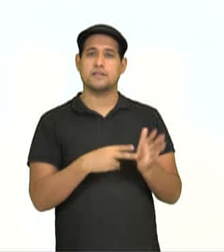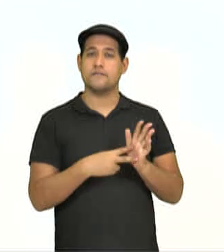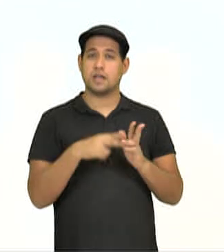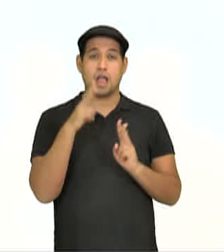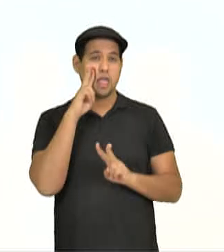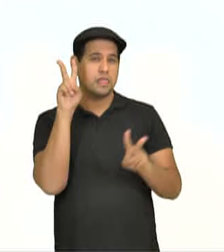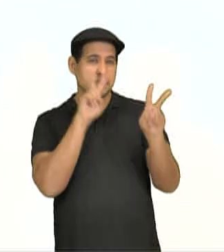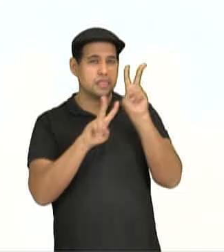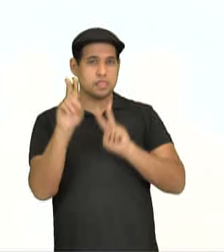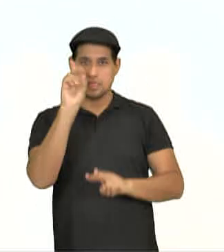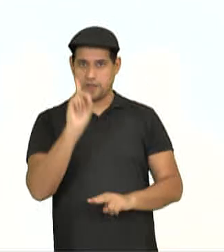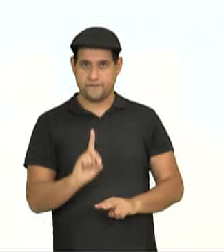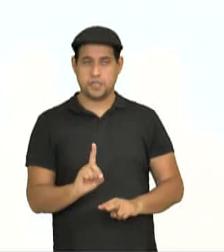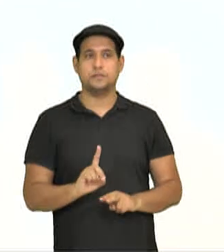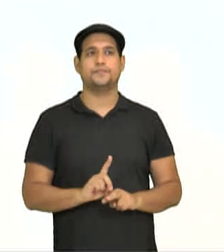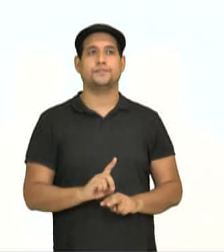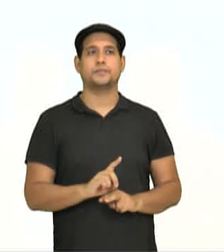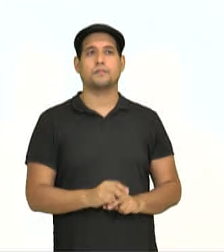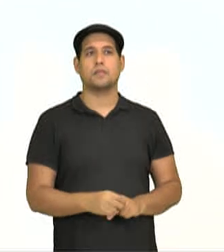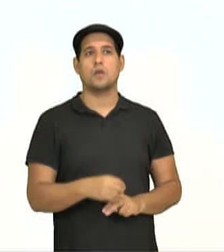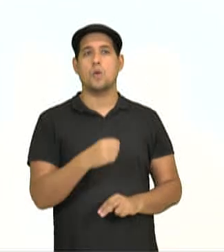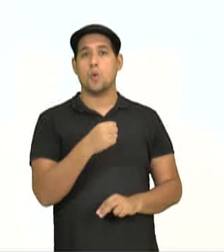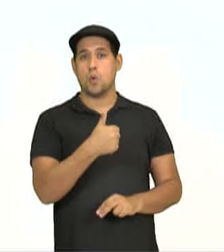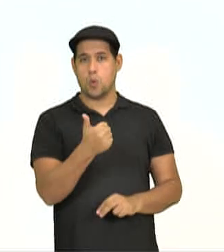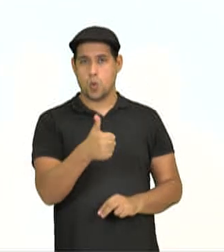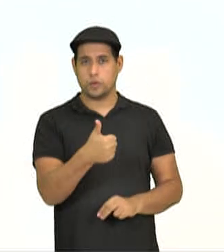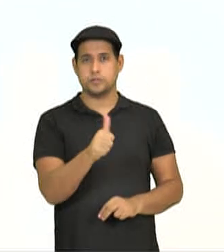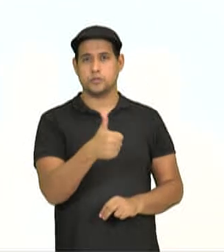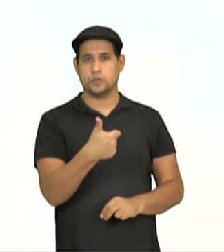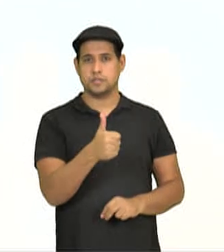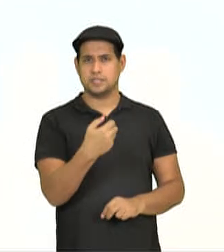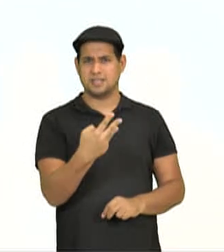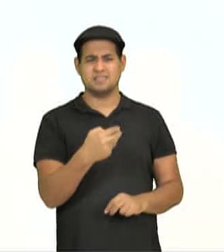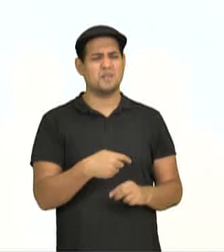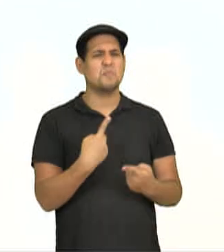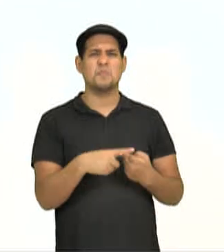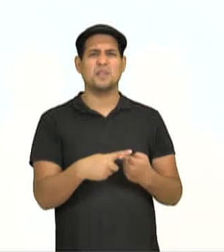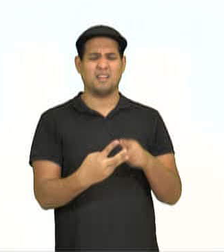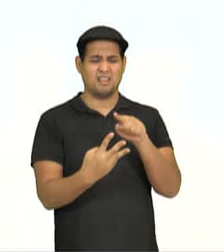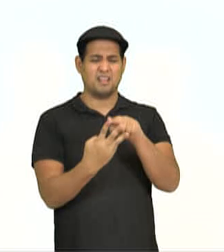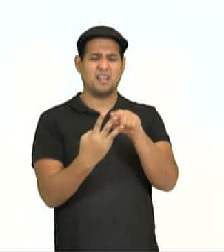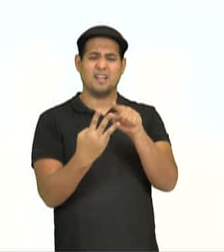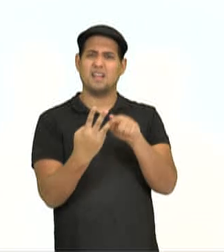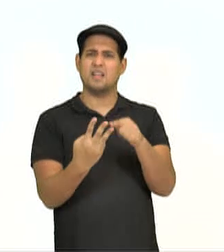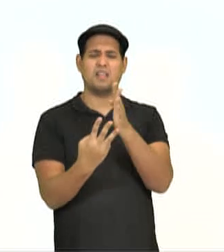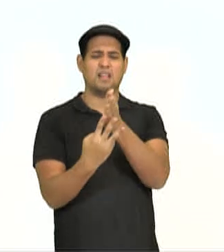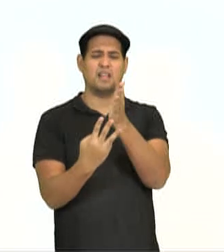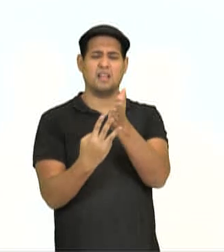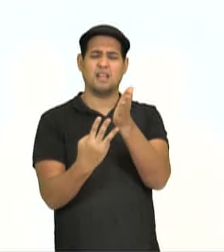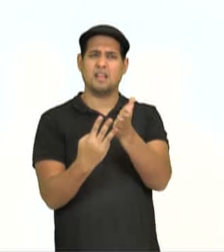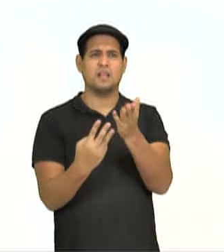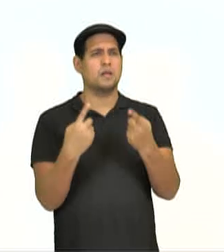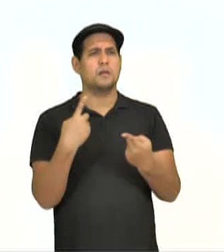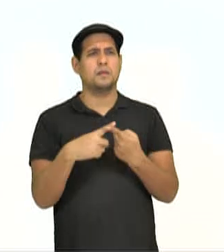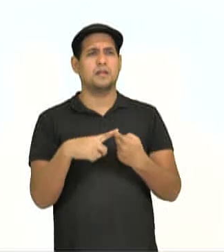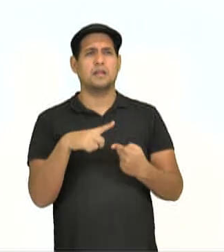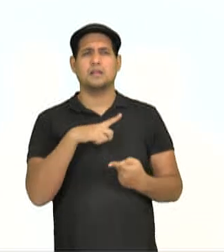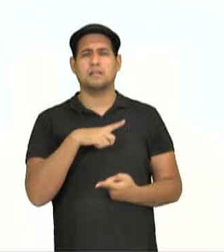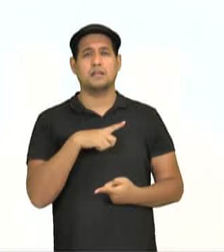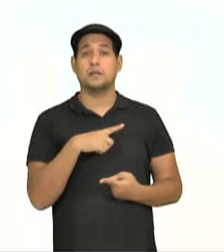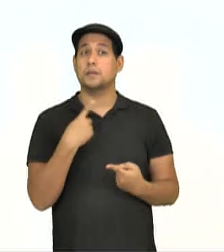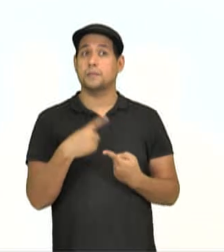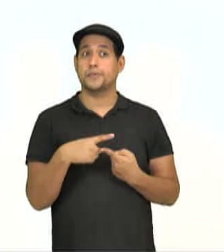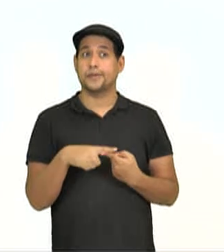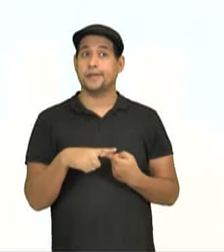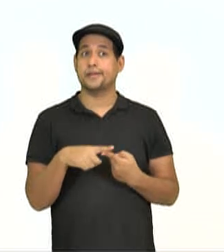visuais. Então, T11, 12 e 13, deficiências visuais. Professora, mas por que tem essa divisão aí dentro das deficiências visuais?